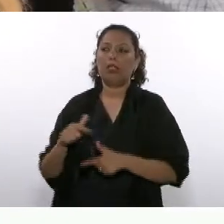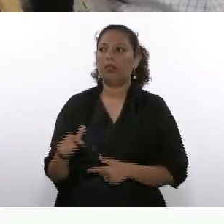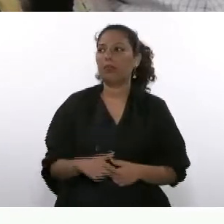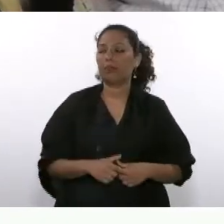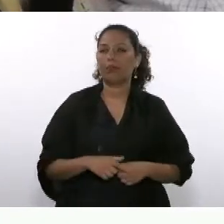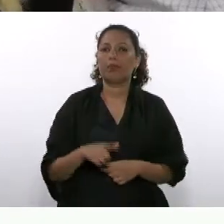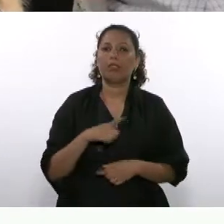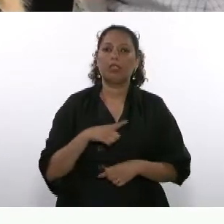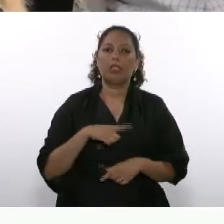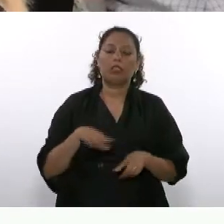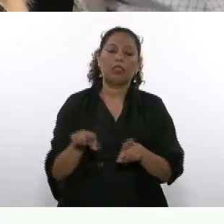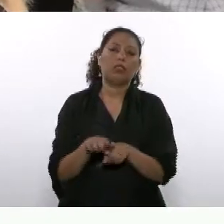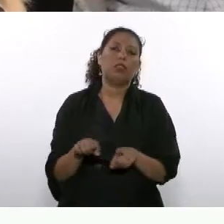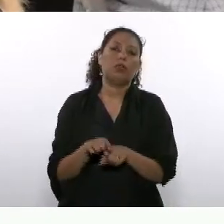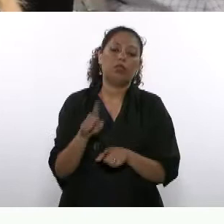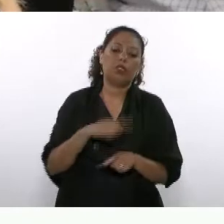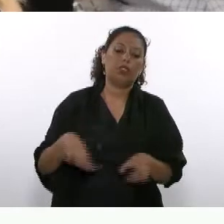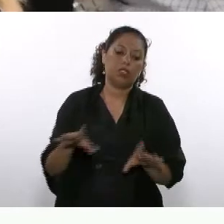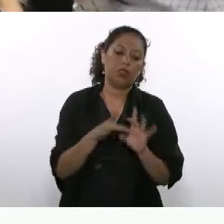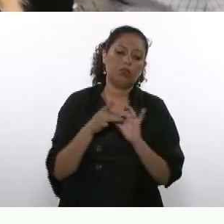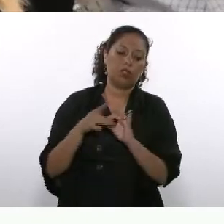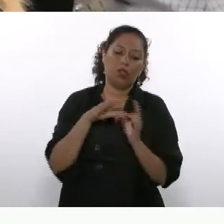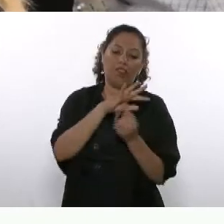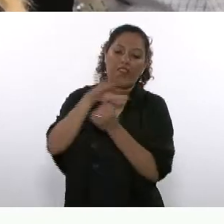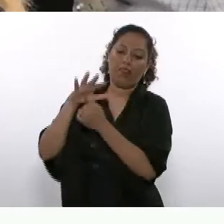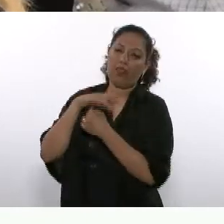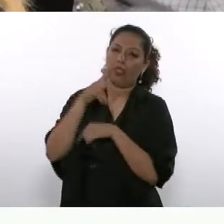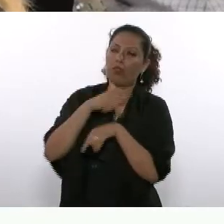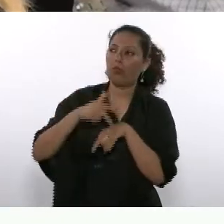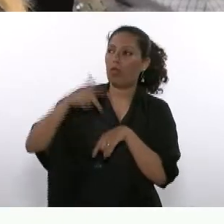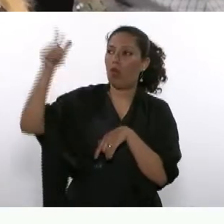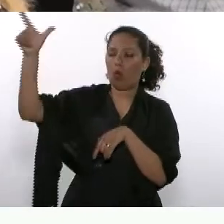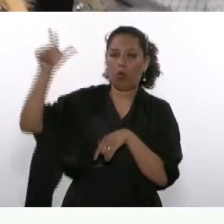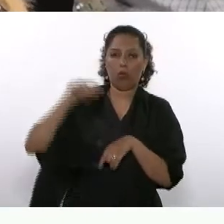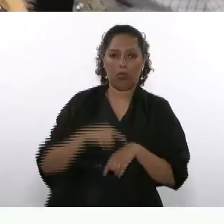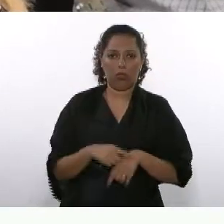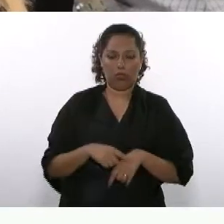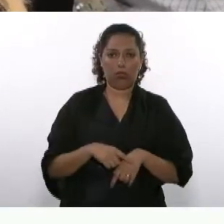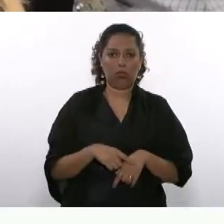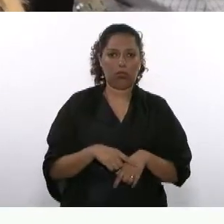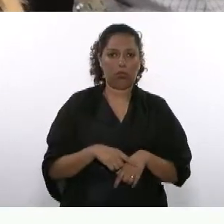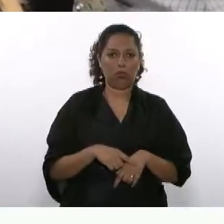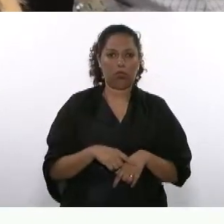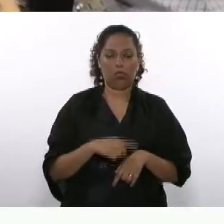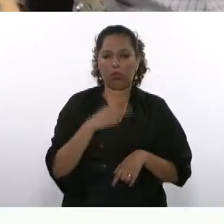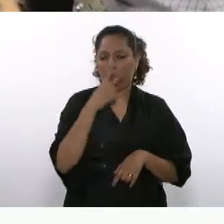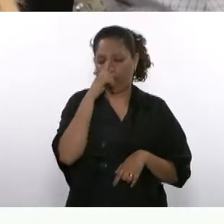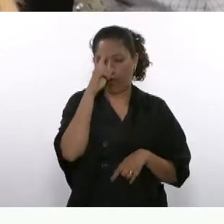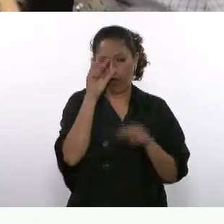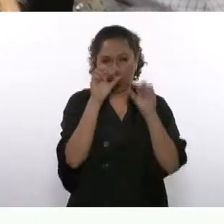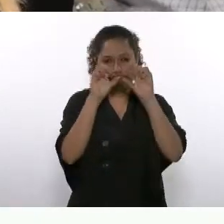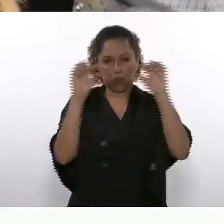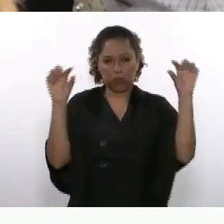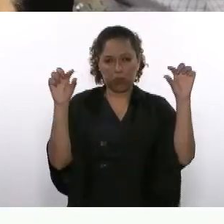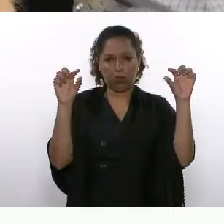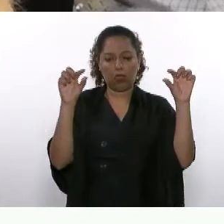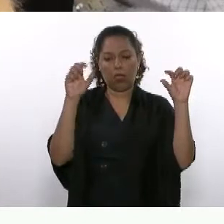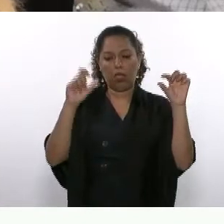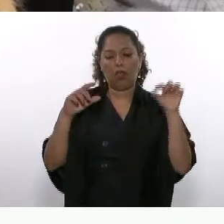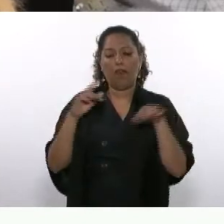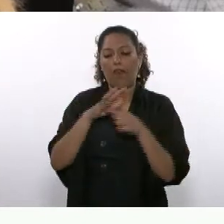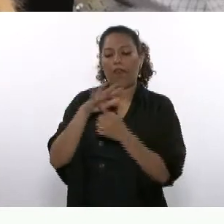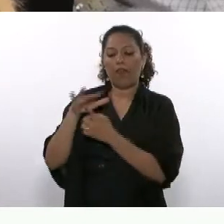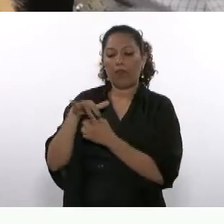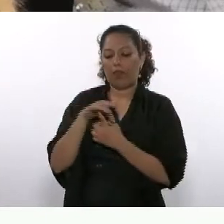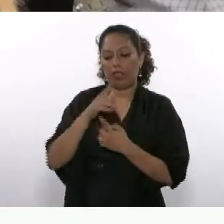Aqui é a nossa participação nas feiras internacionais. As que estão em negrito são as feiras que a gente participou com